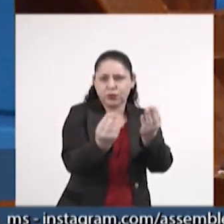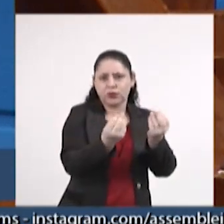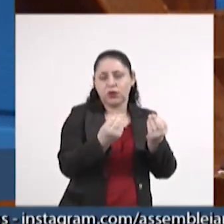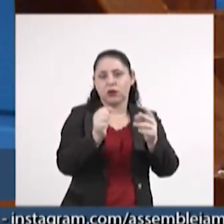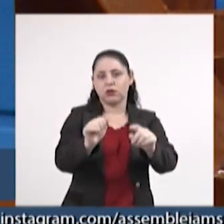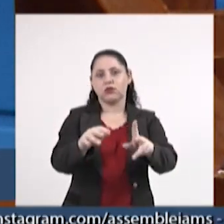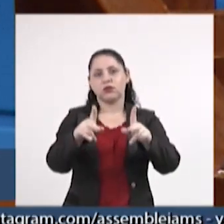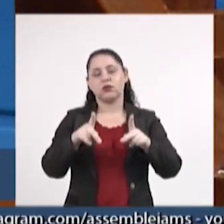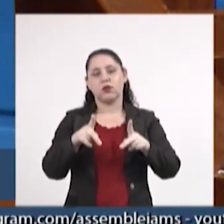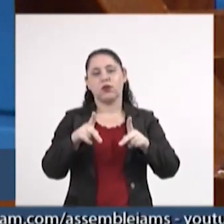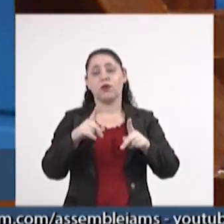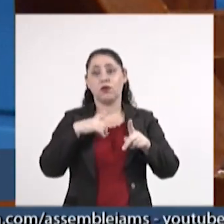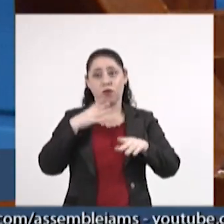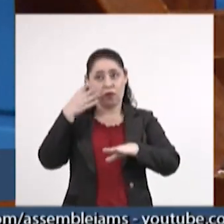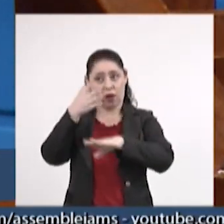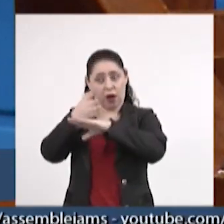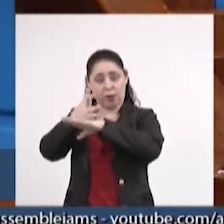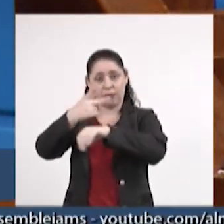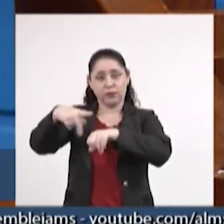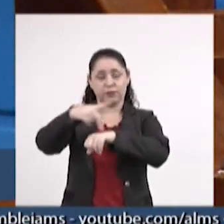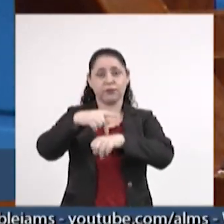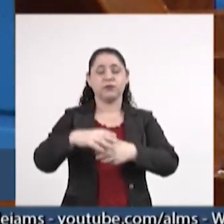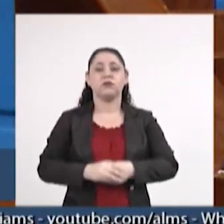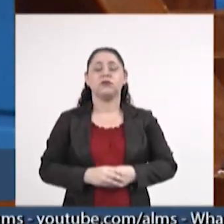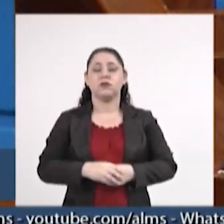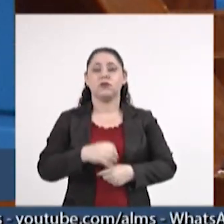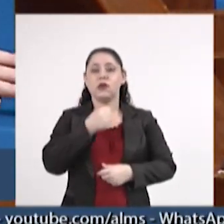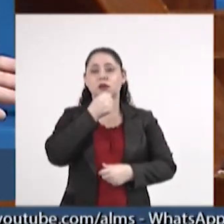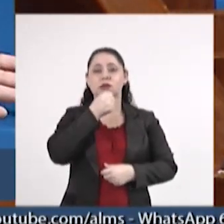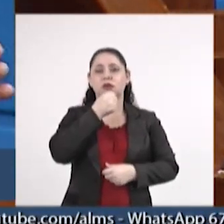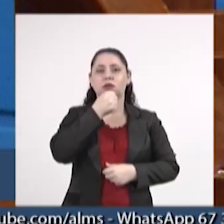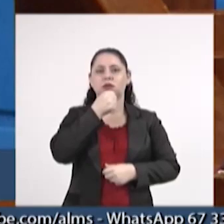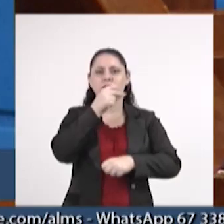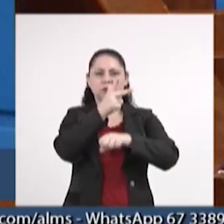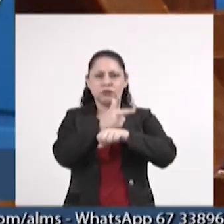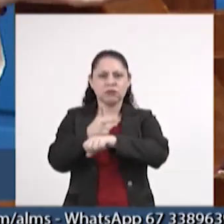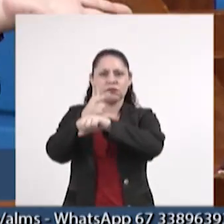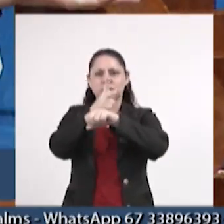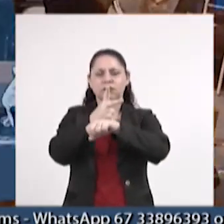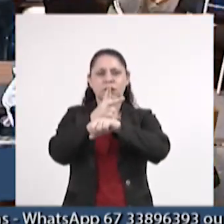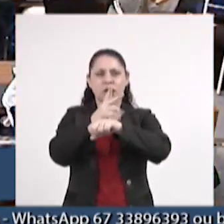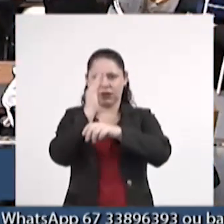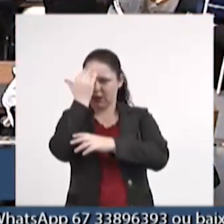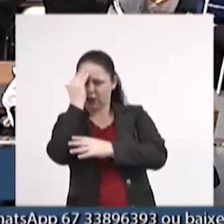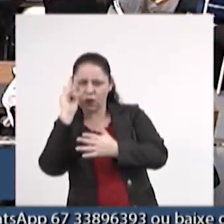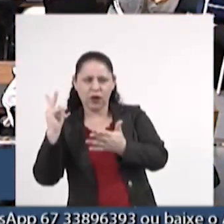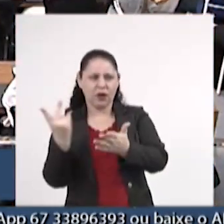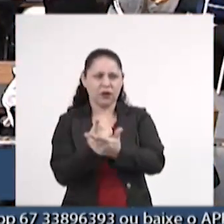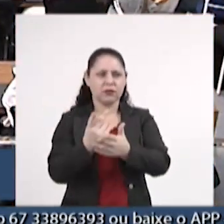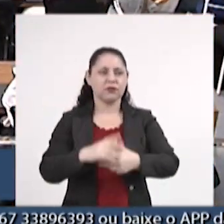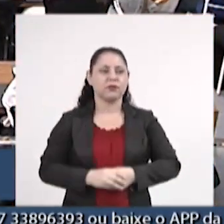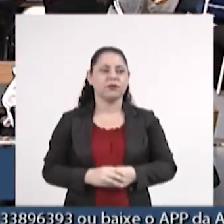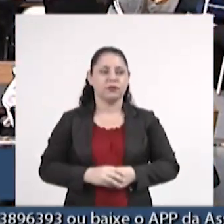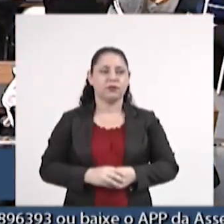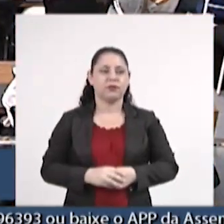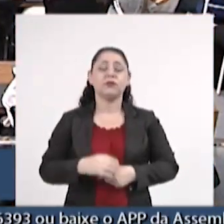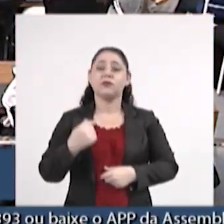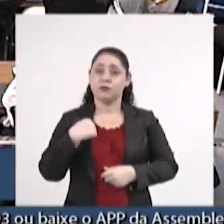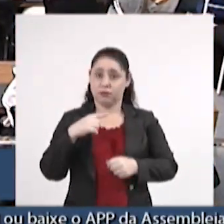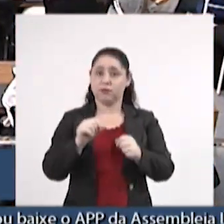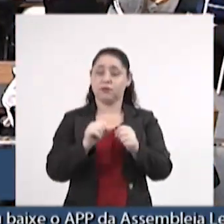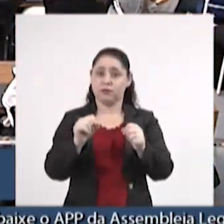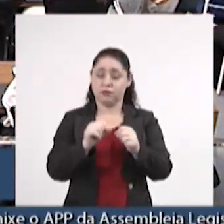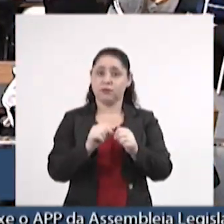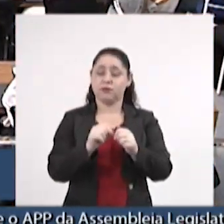muitas que eu vou fazer pelo país. A imprensa entendeu errado, mas já que a imprensa entendeu errado, eu vou fazer disso